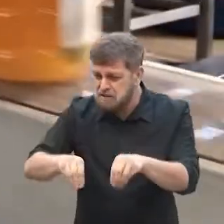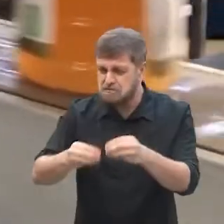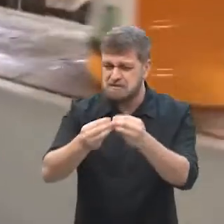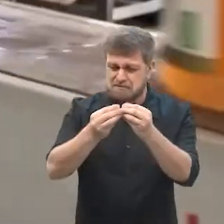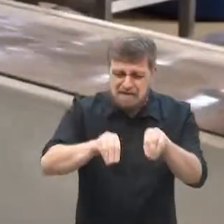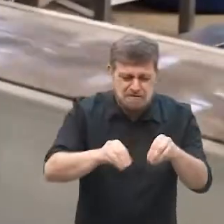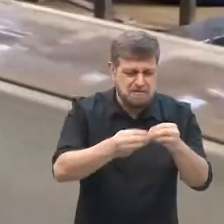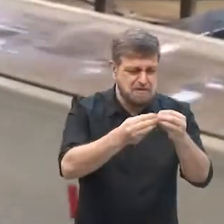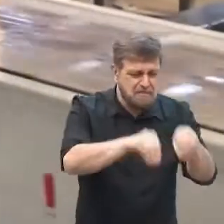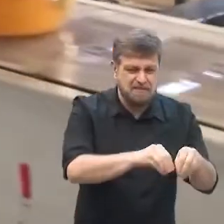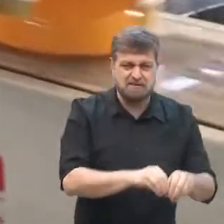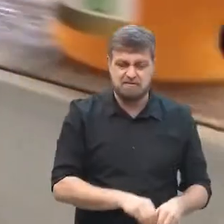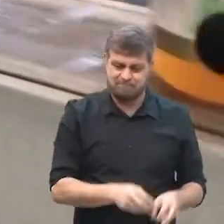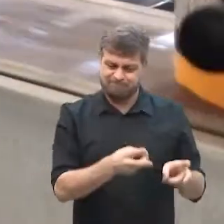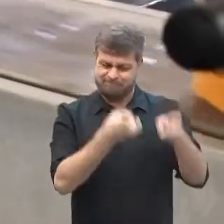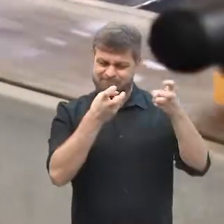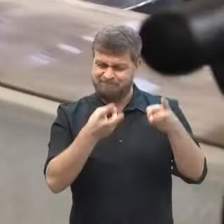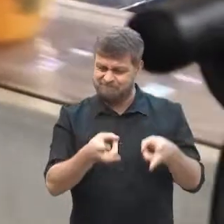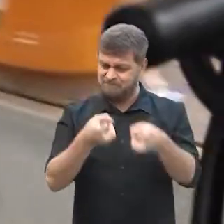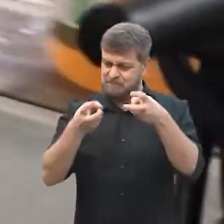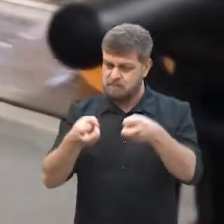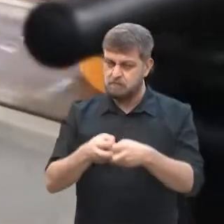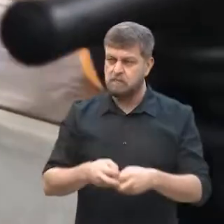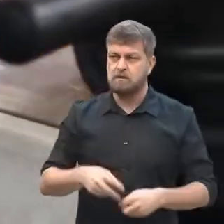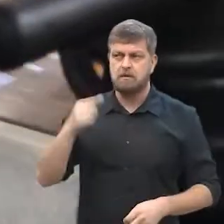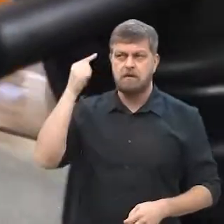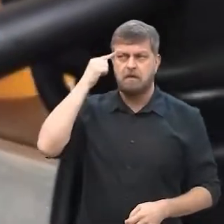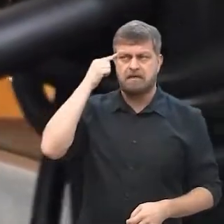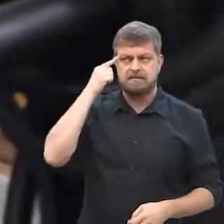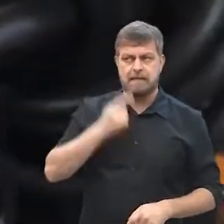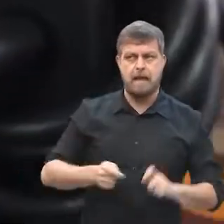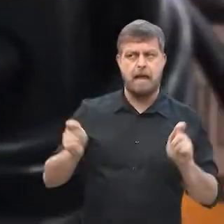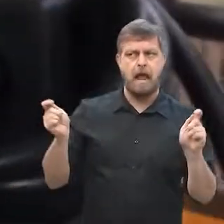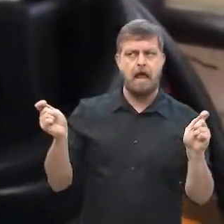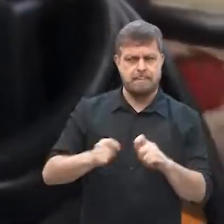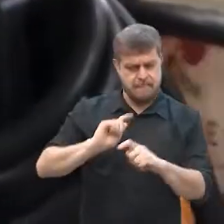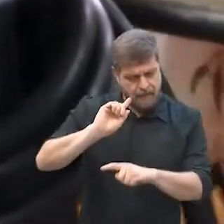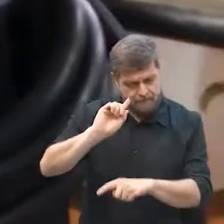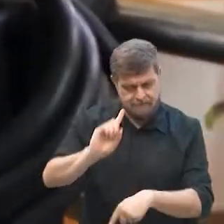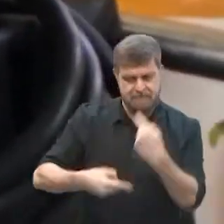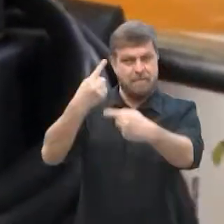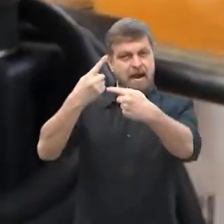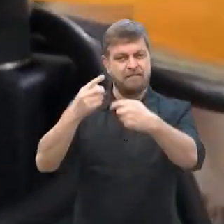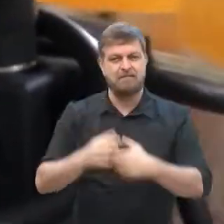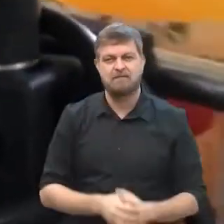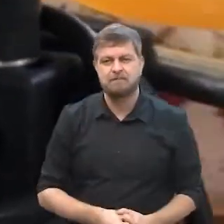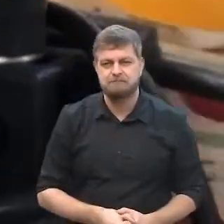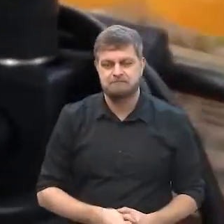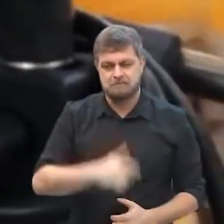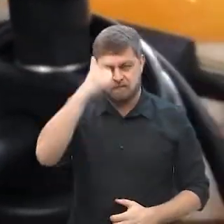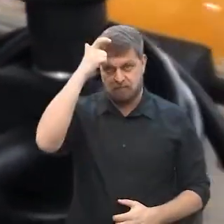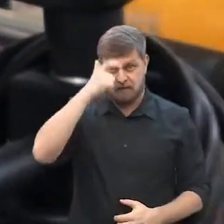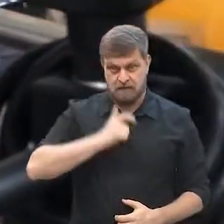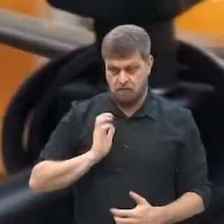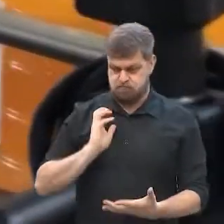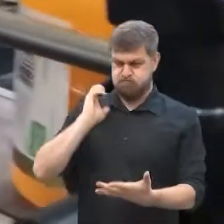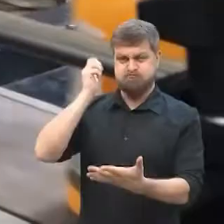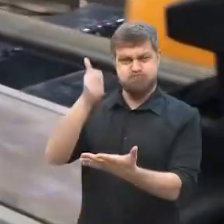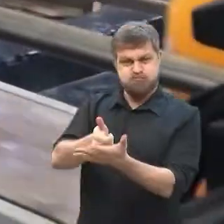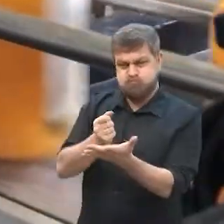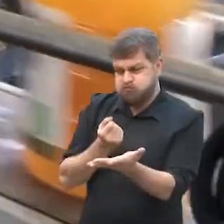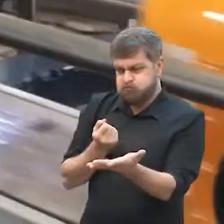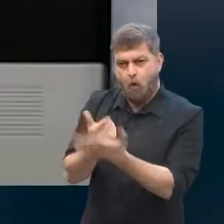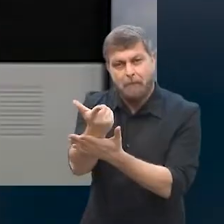prejuízos. Assim, mas eu vi que tinha aí uma possibilidade grande de sucesso. Foi daí, então, que eu acabei comprando essa